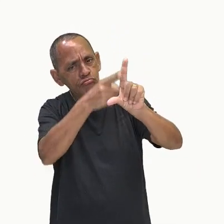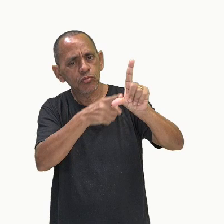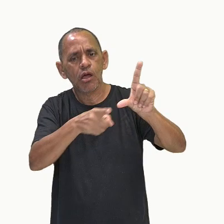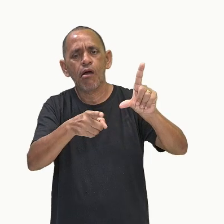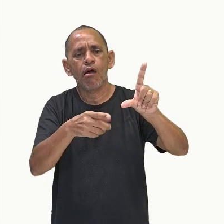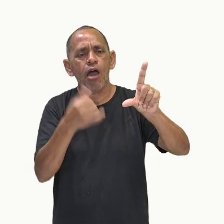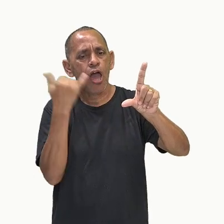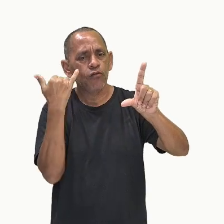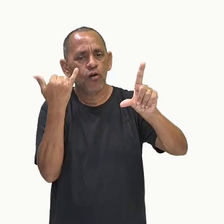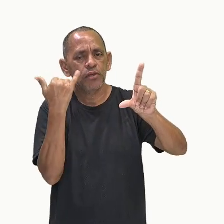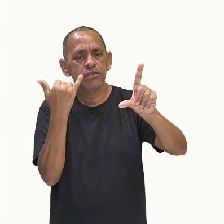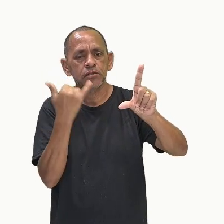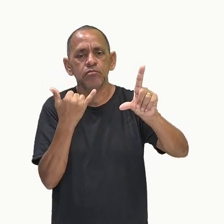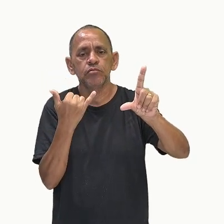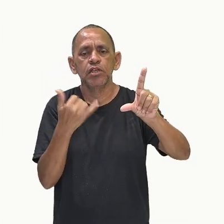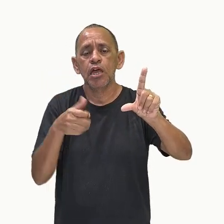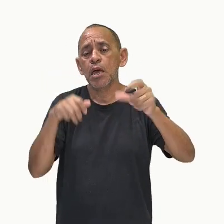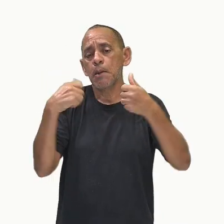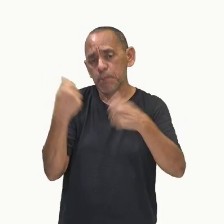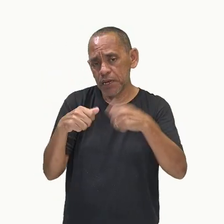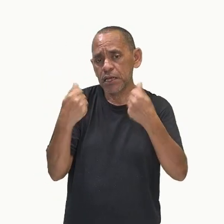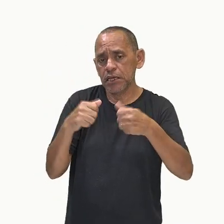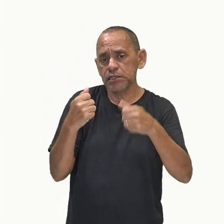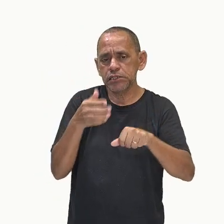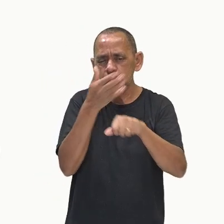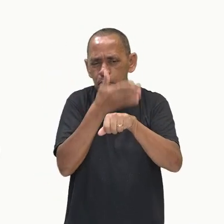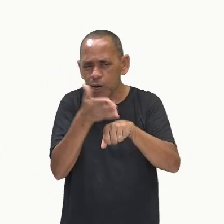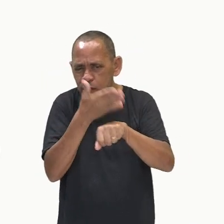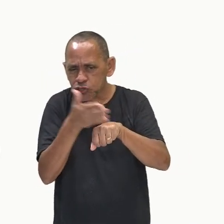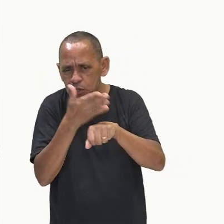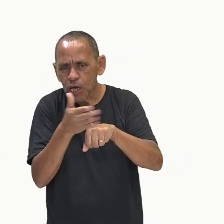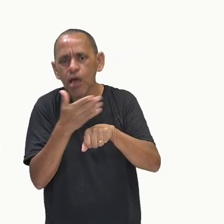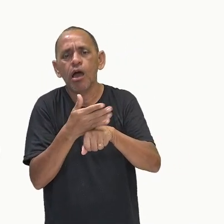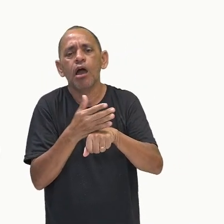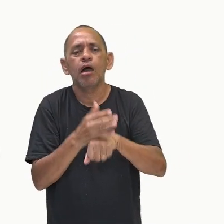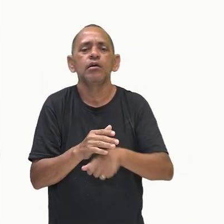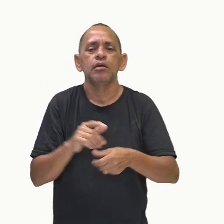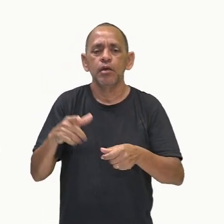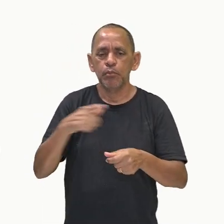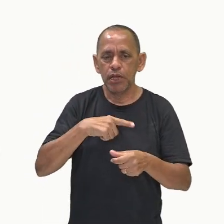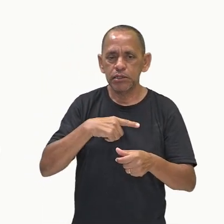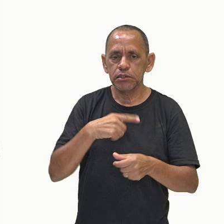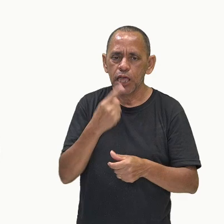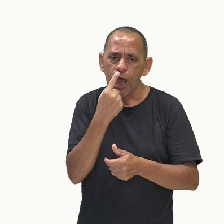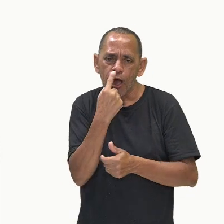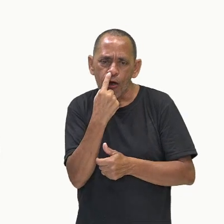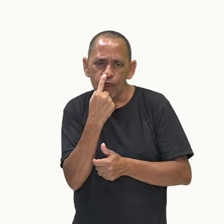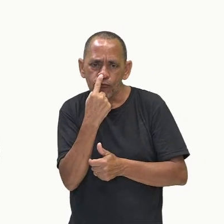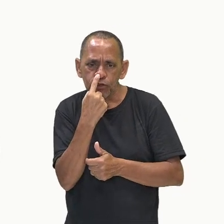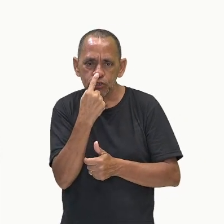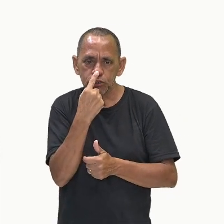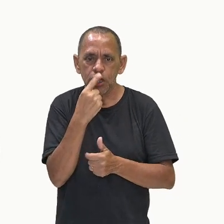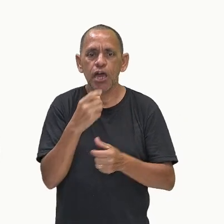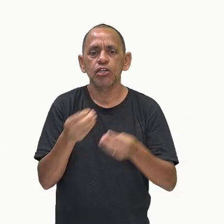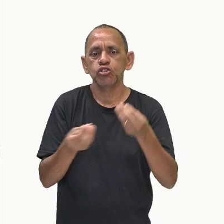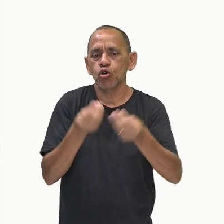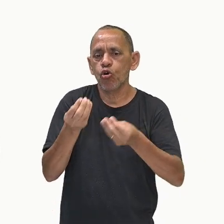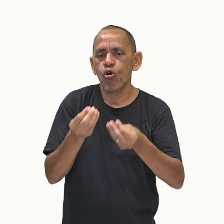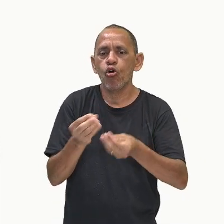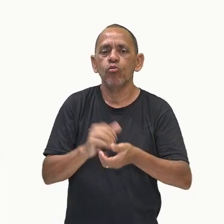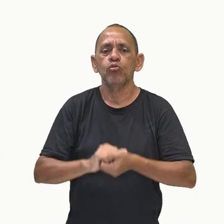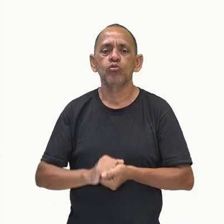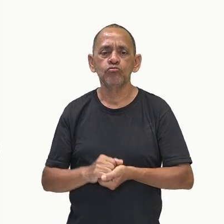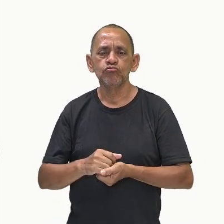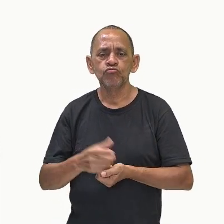A estrutura da expressão que nos permite calcular a distância entre dois pontos. Vamos para a nossa próxima questão aqui, que